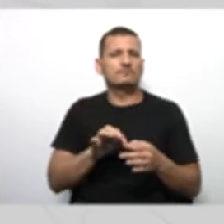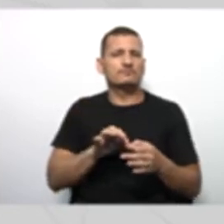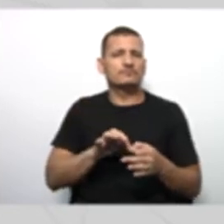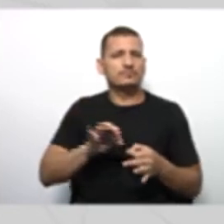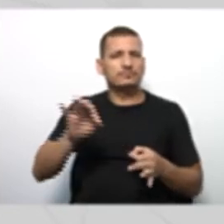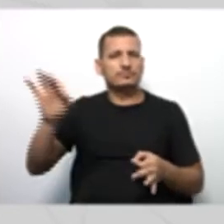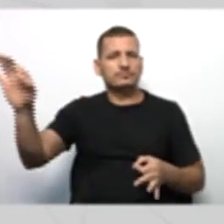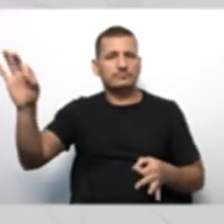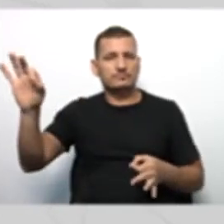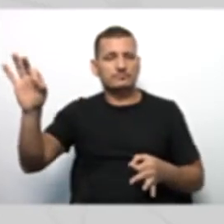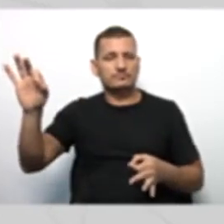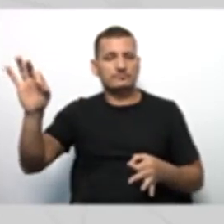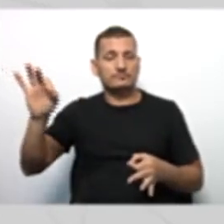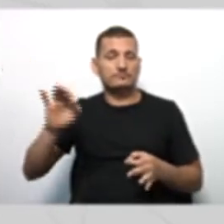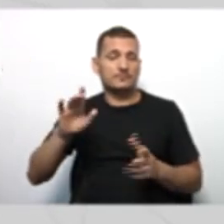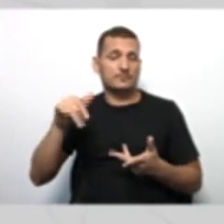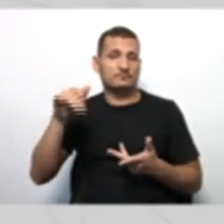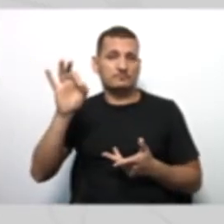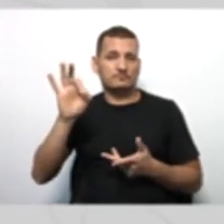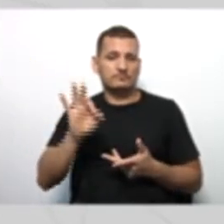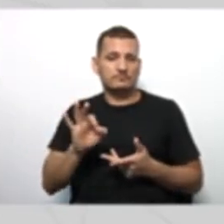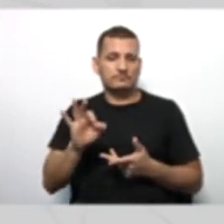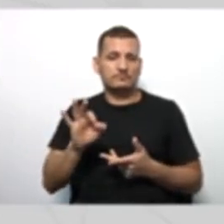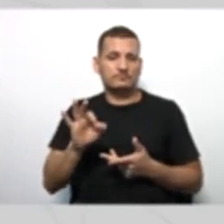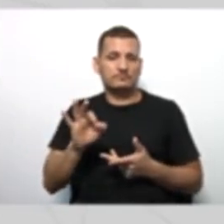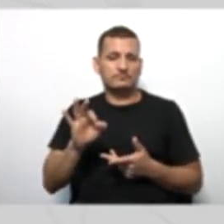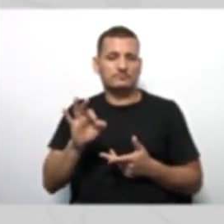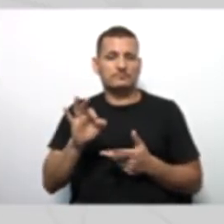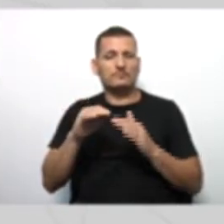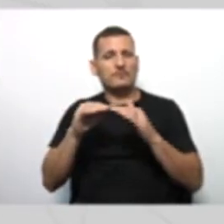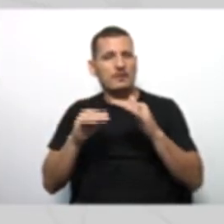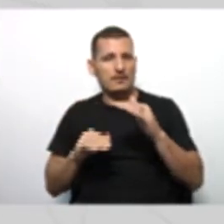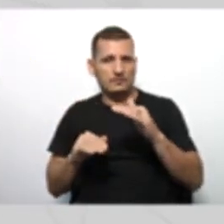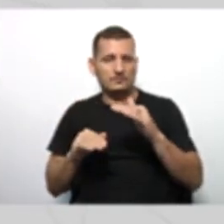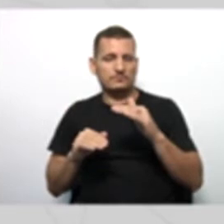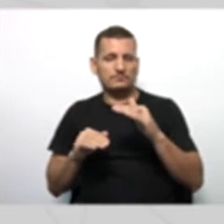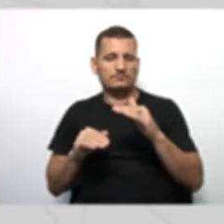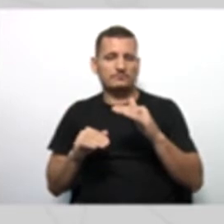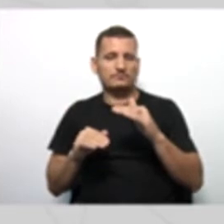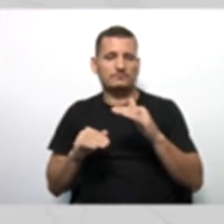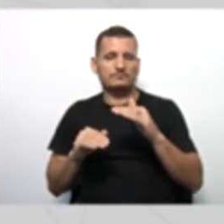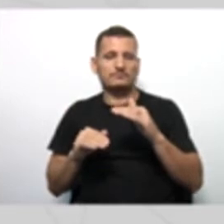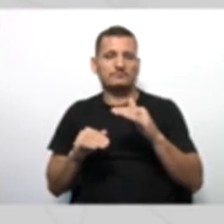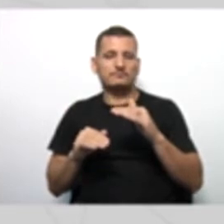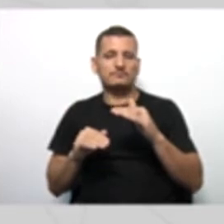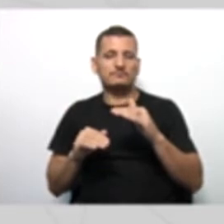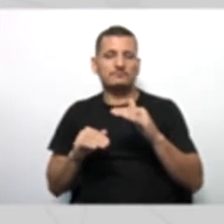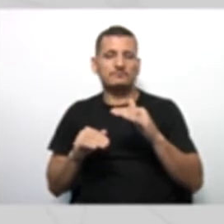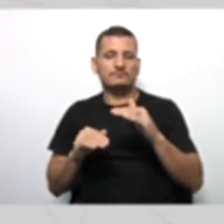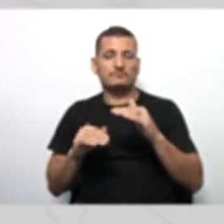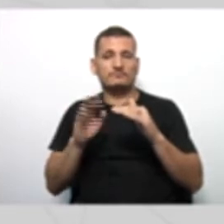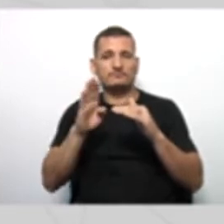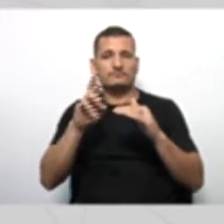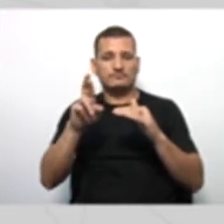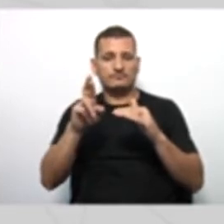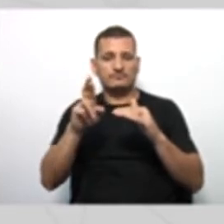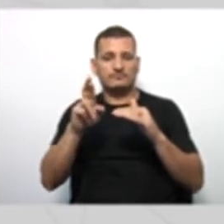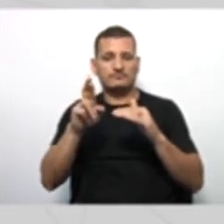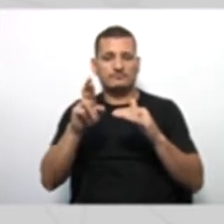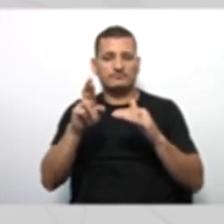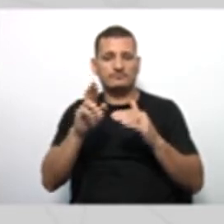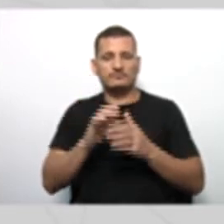da BR 364, fechamento da BR, tá? Então, gente, olha só, qual é o impacto